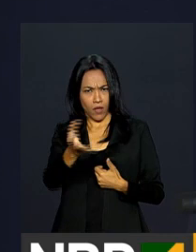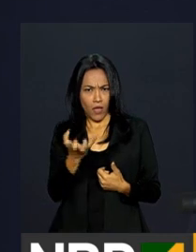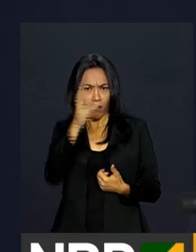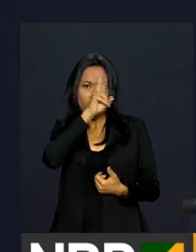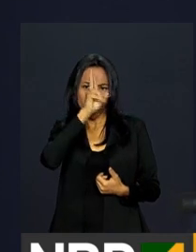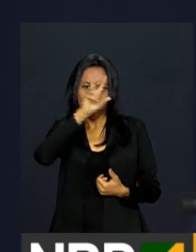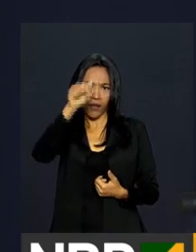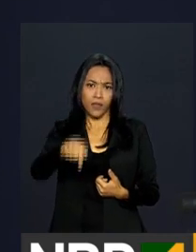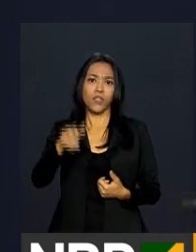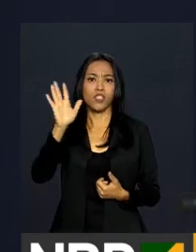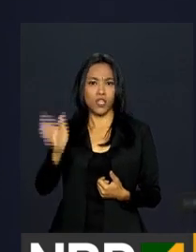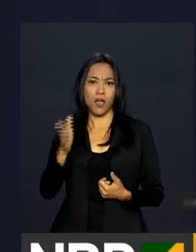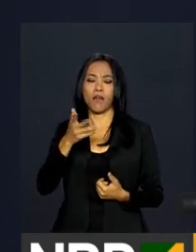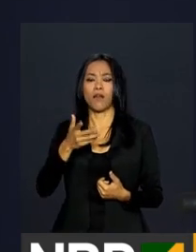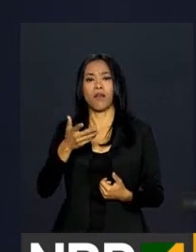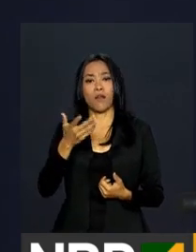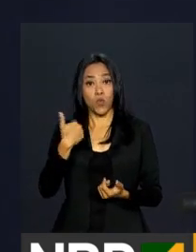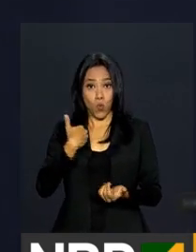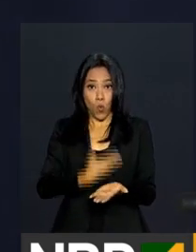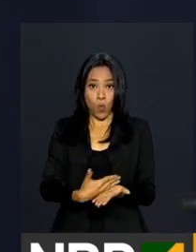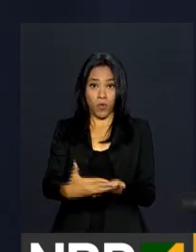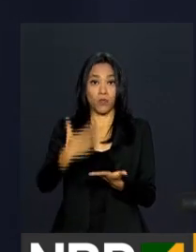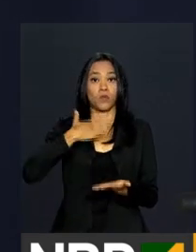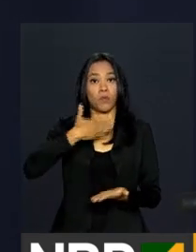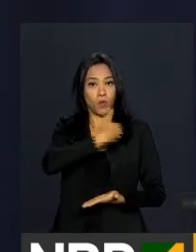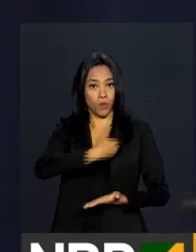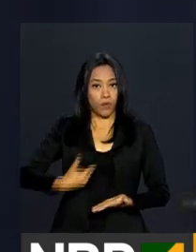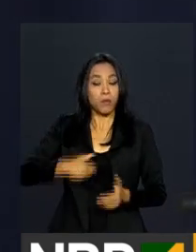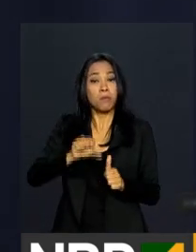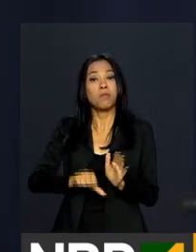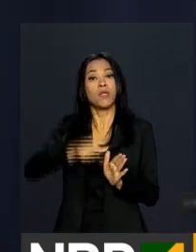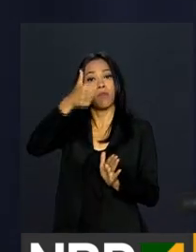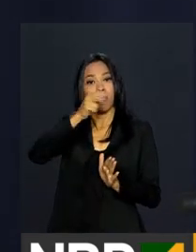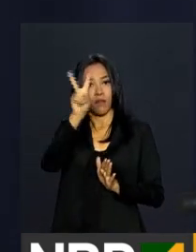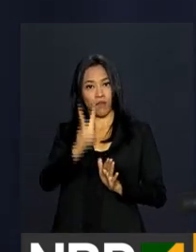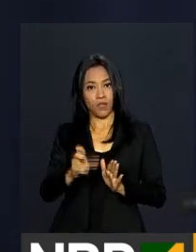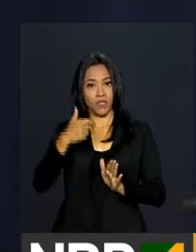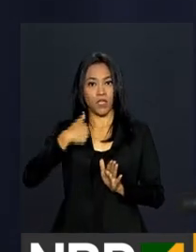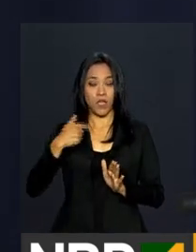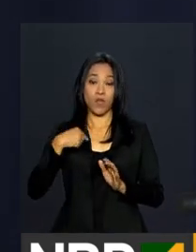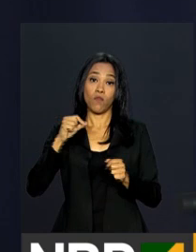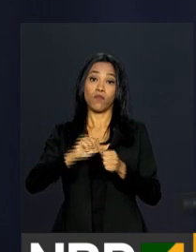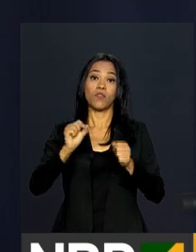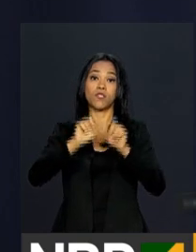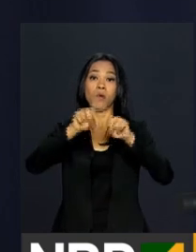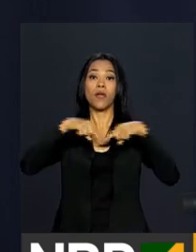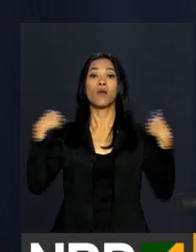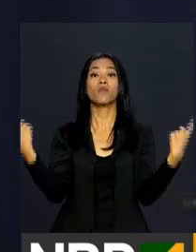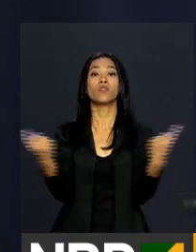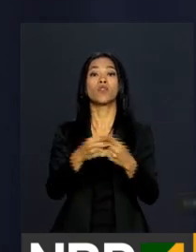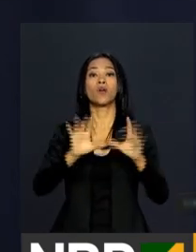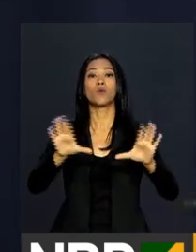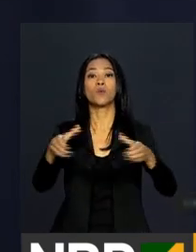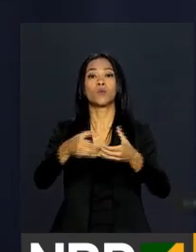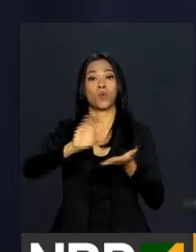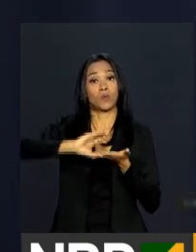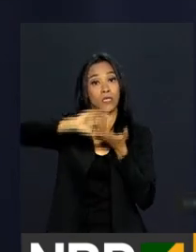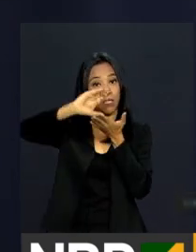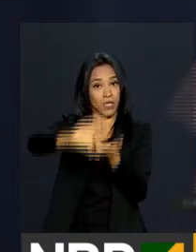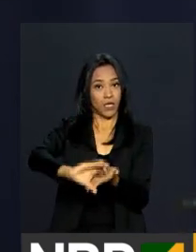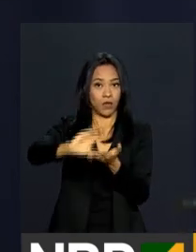disse logo no começo do meu governo, quando eu fiz pela primeira vez uma reunião do Conselho Econômico e Social. Ele disse: